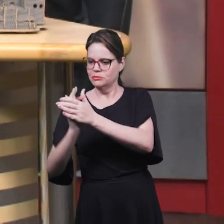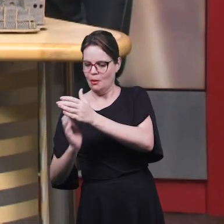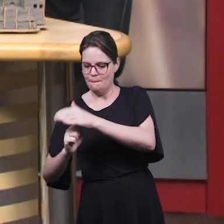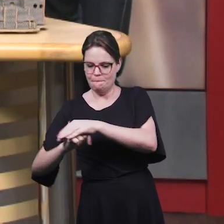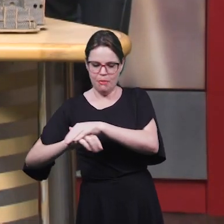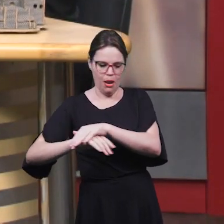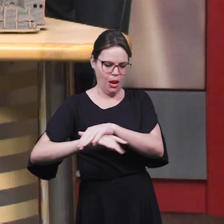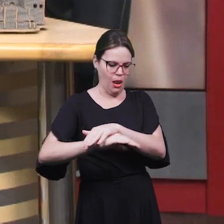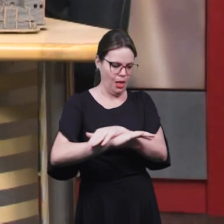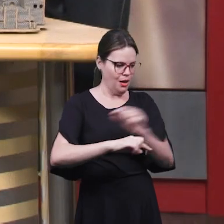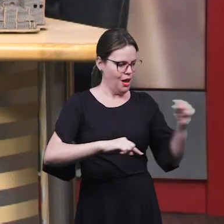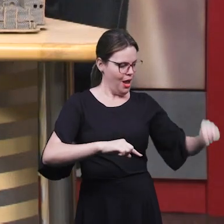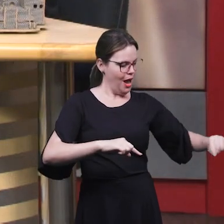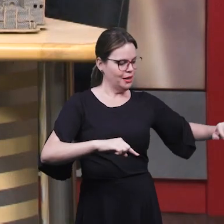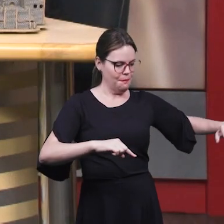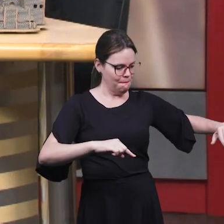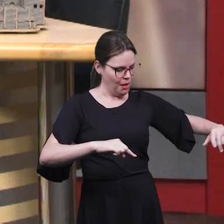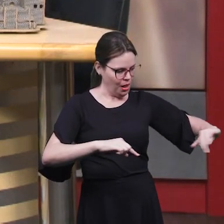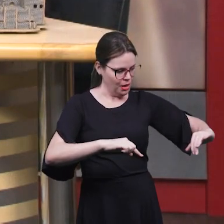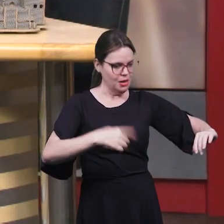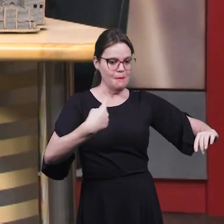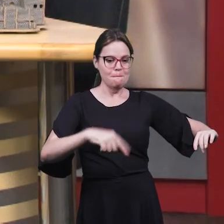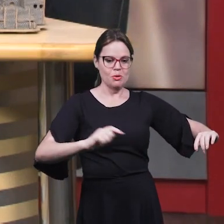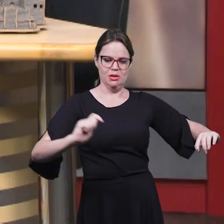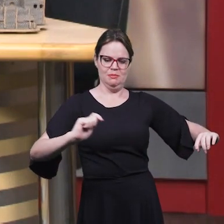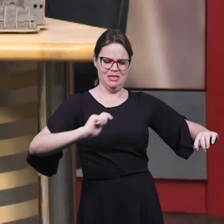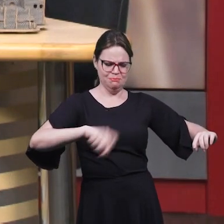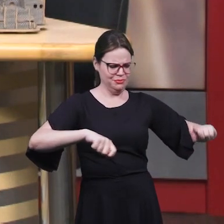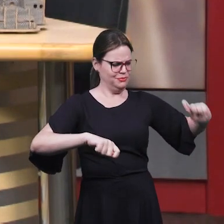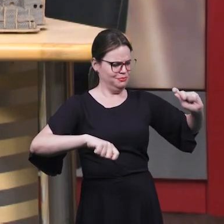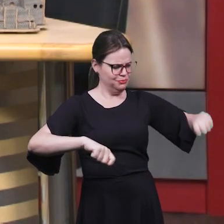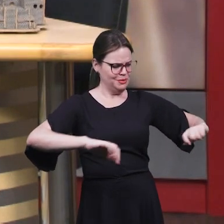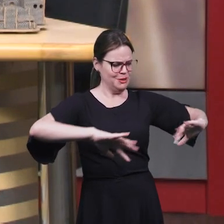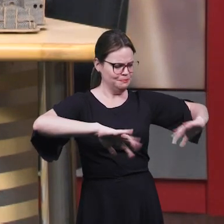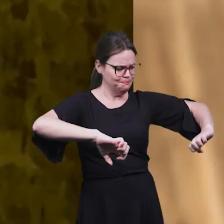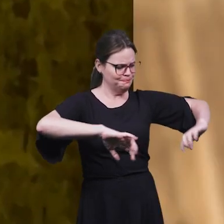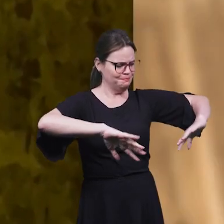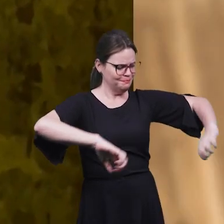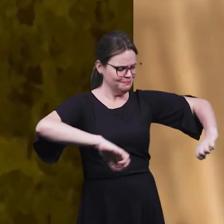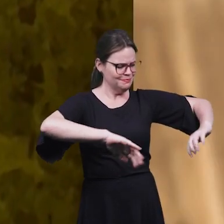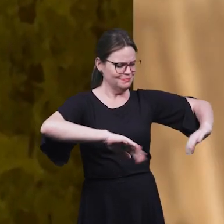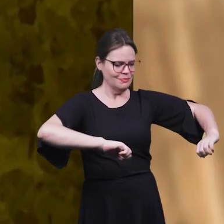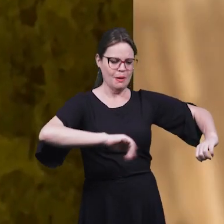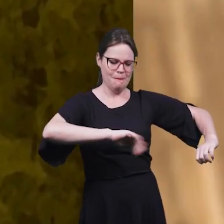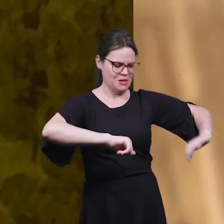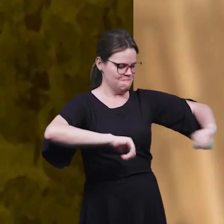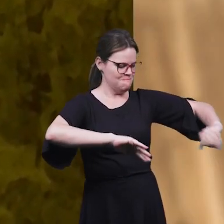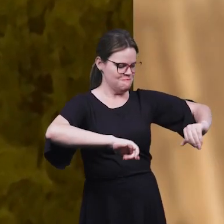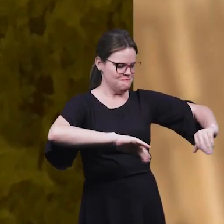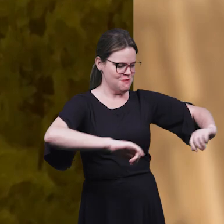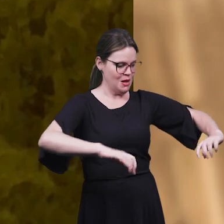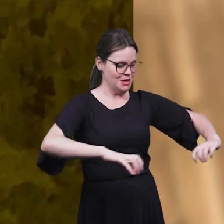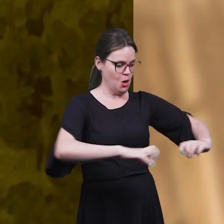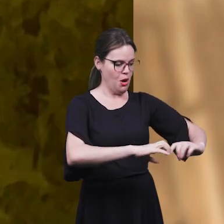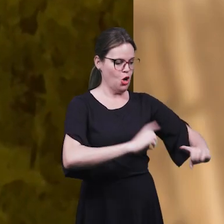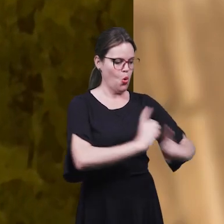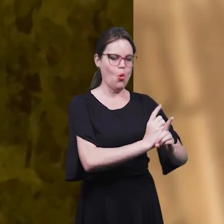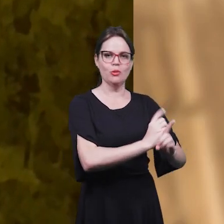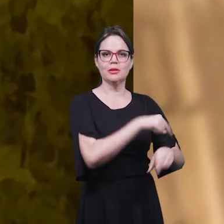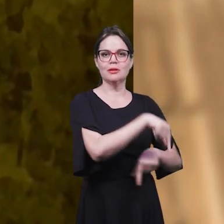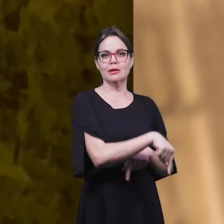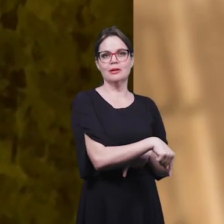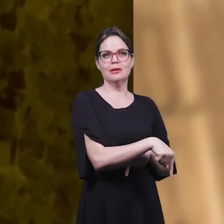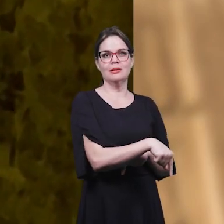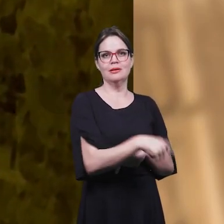e bateram picareta por picareta e fizeram esse aqueduto. Vocês vão ver as imagens internas do